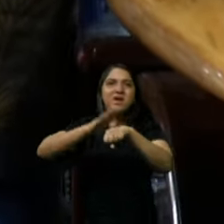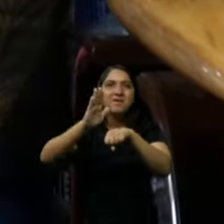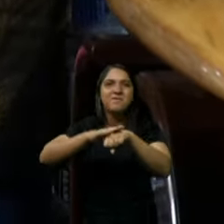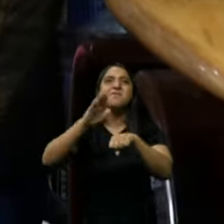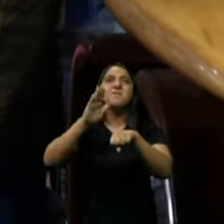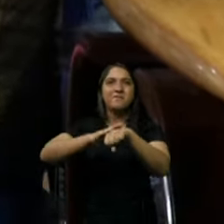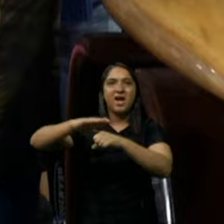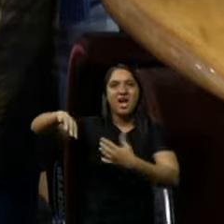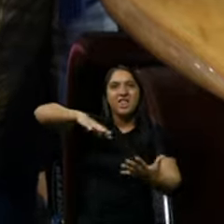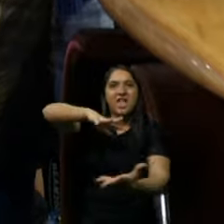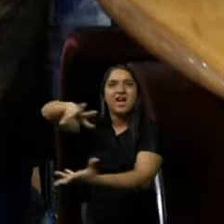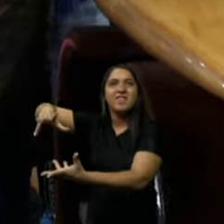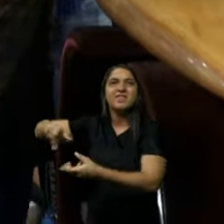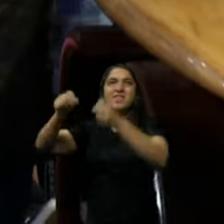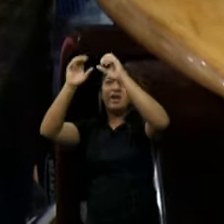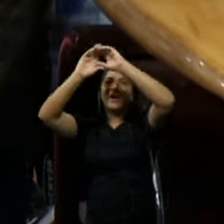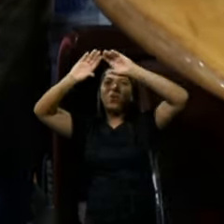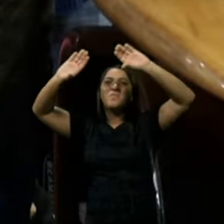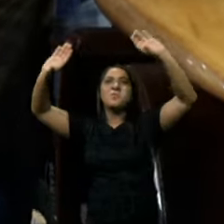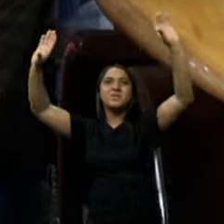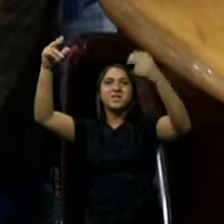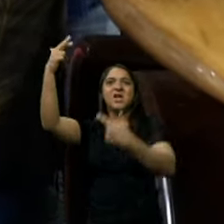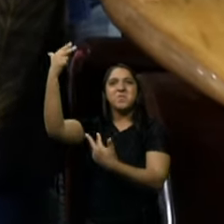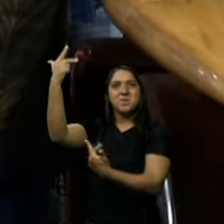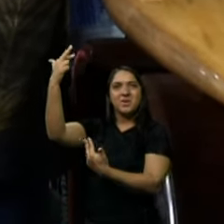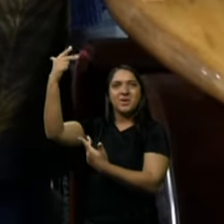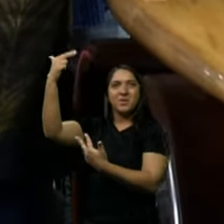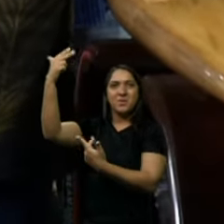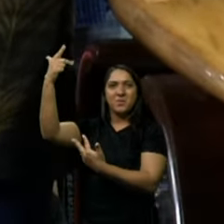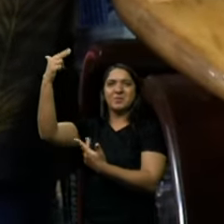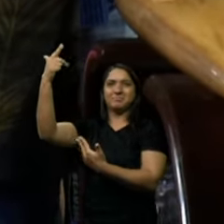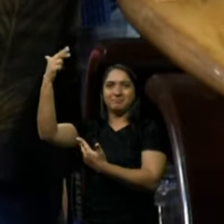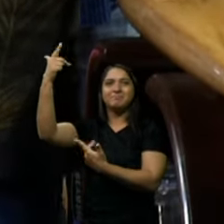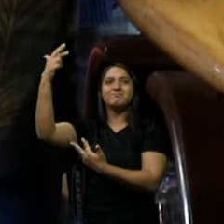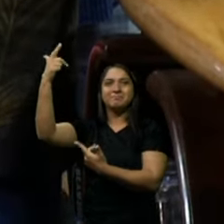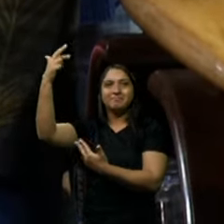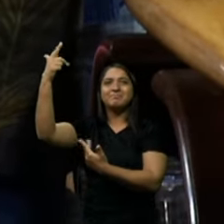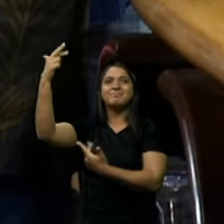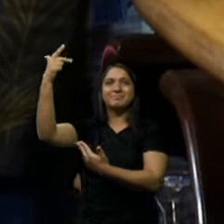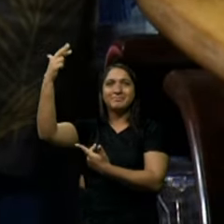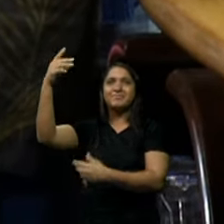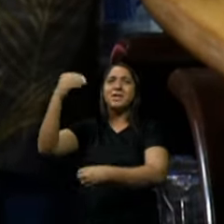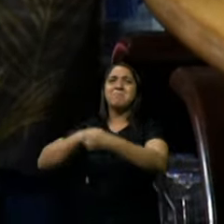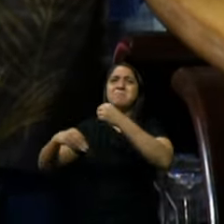E aí E aí